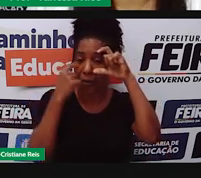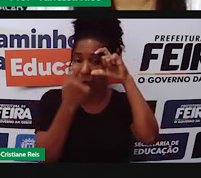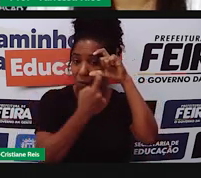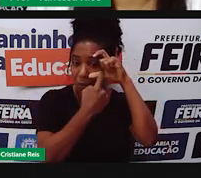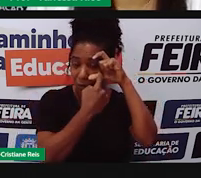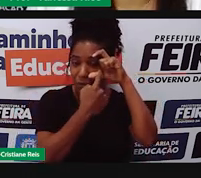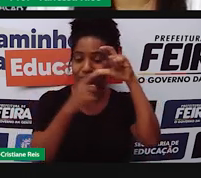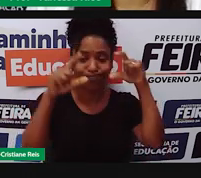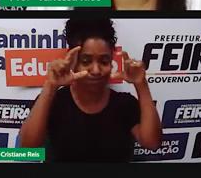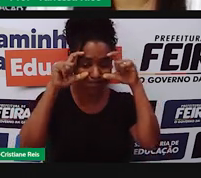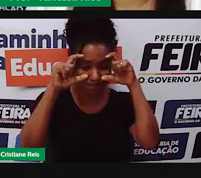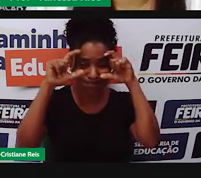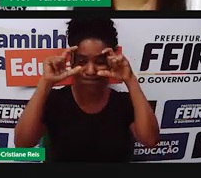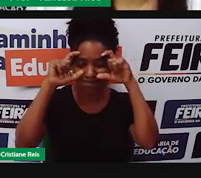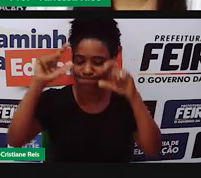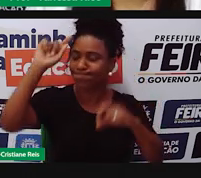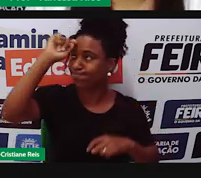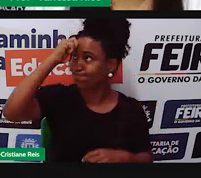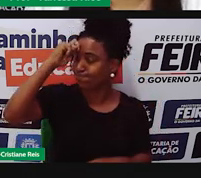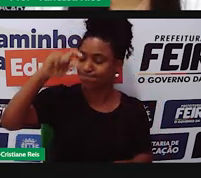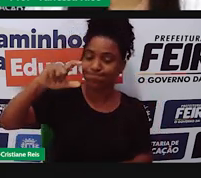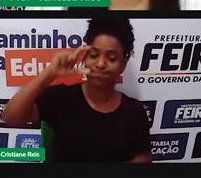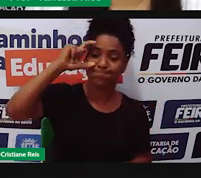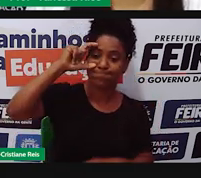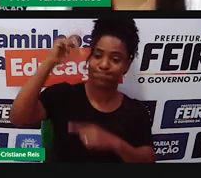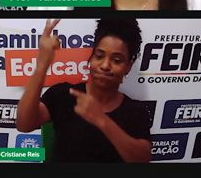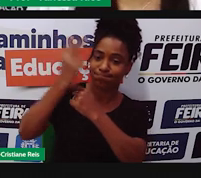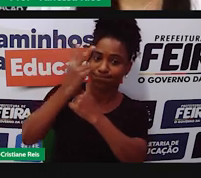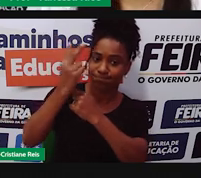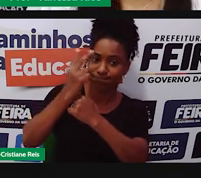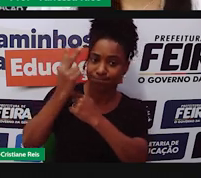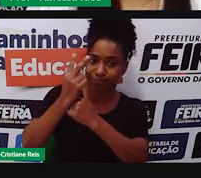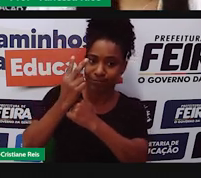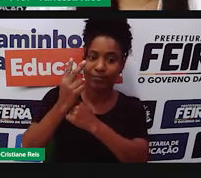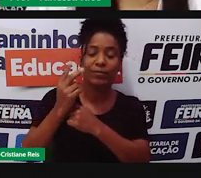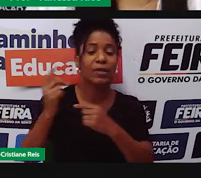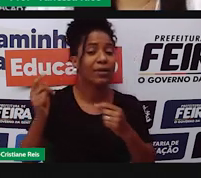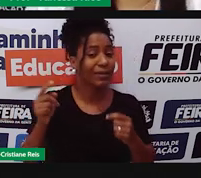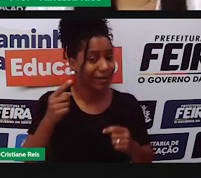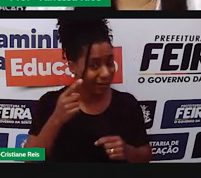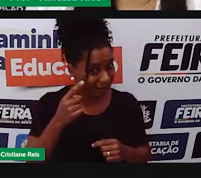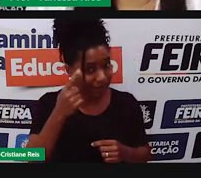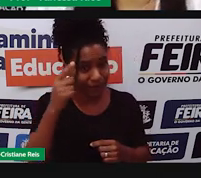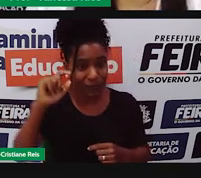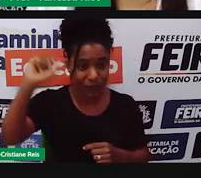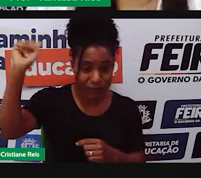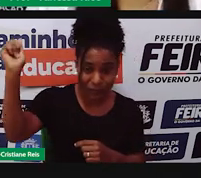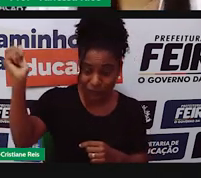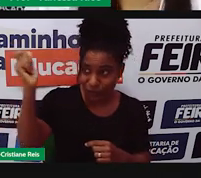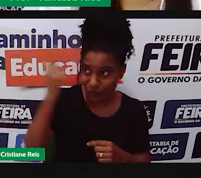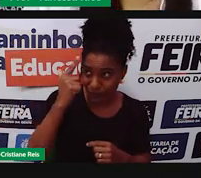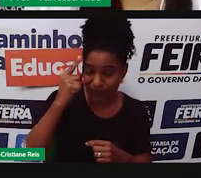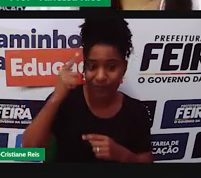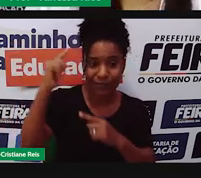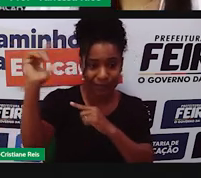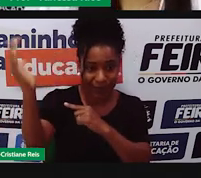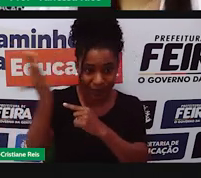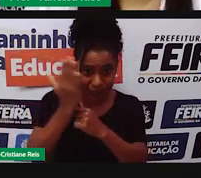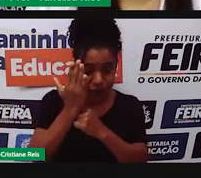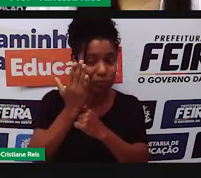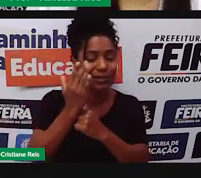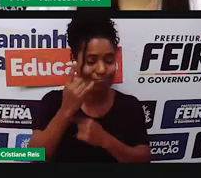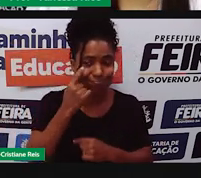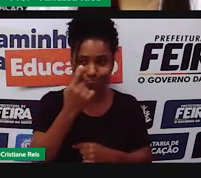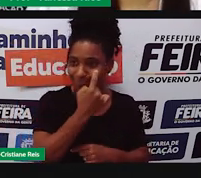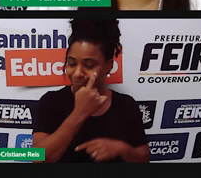ter problemas oculares. Olha só, a gente pode prevenir a miopia se a gente tomar sol da forma